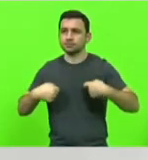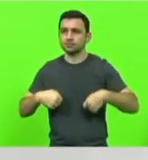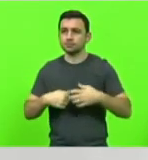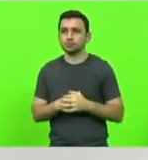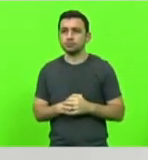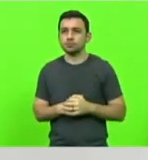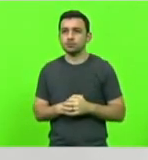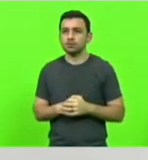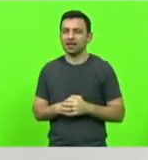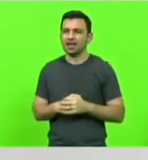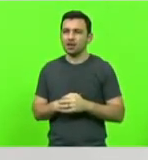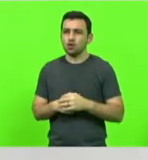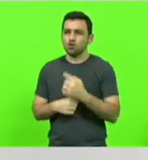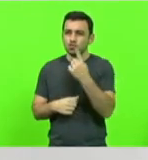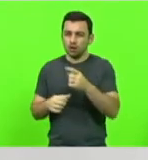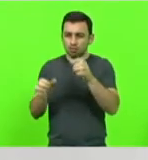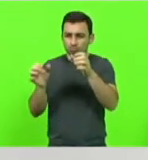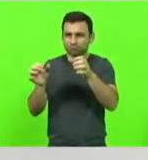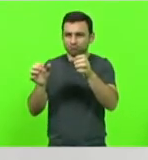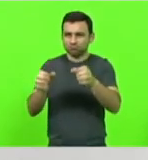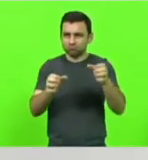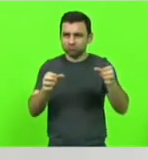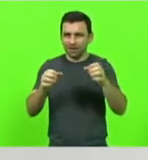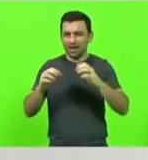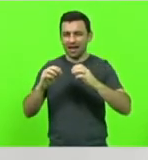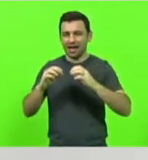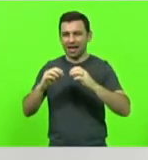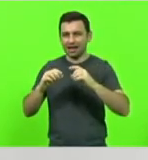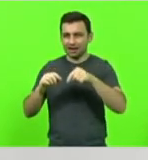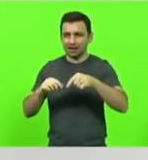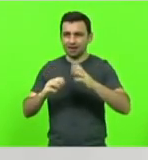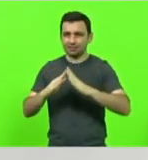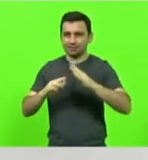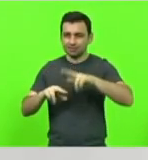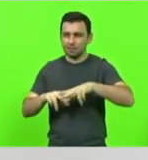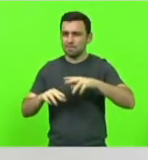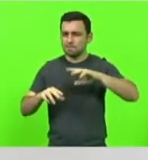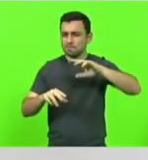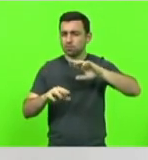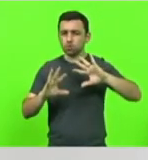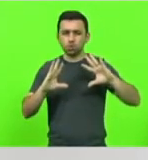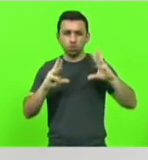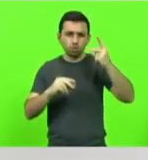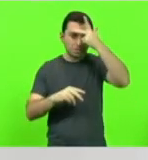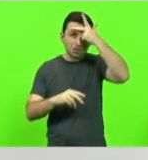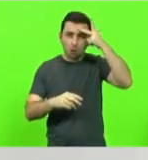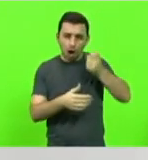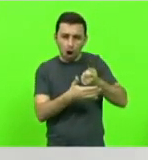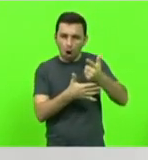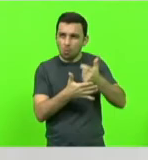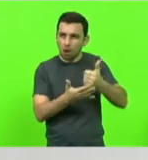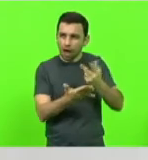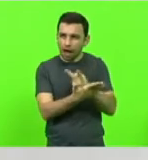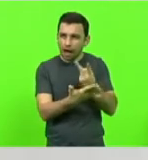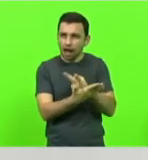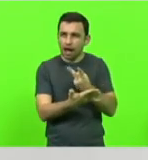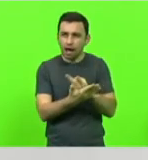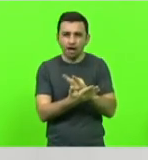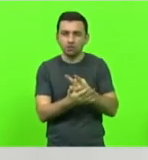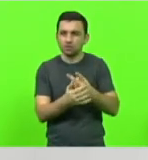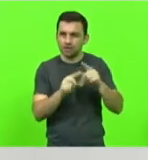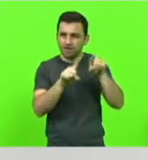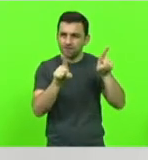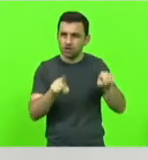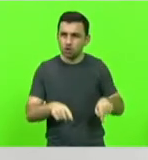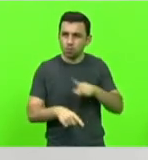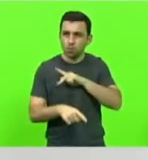uma cela bem bolorenta e mofada para trancar todos os envolvidos na compra desses respiradores, desde os servidores públicos